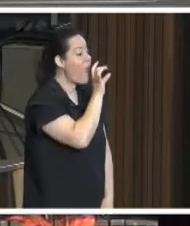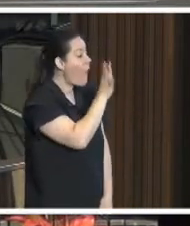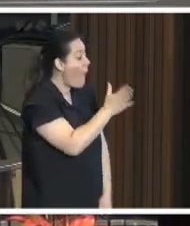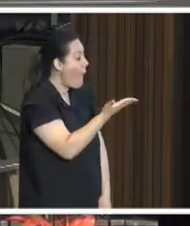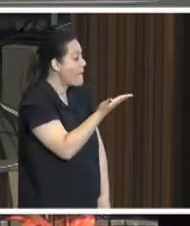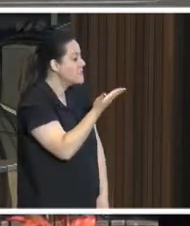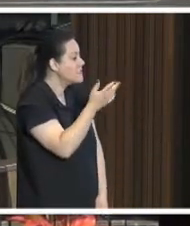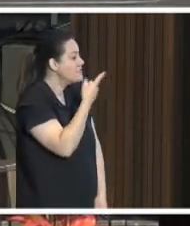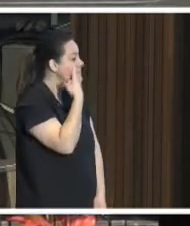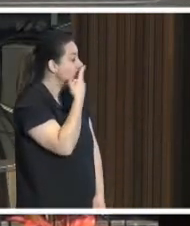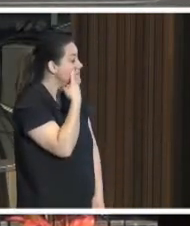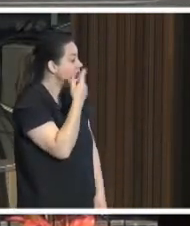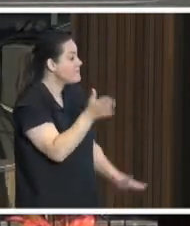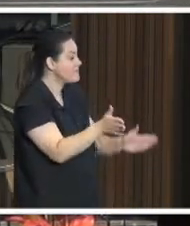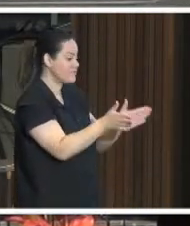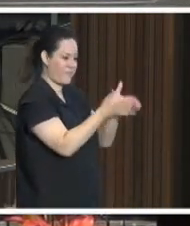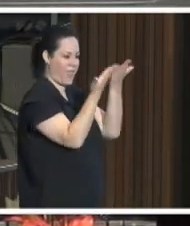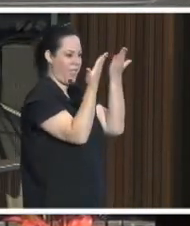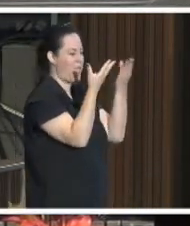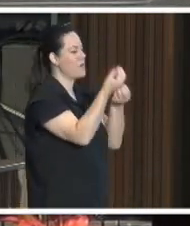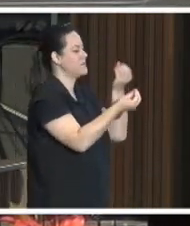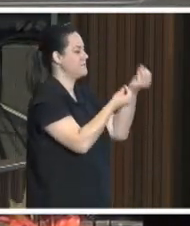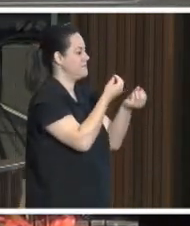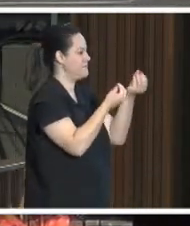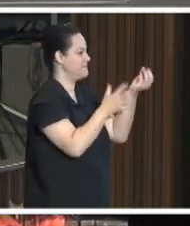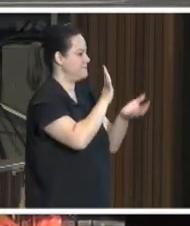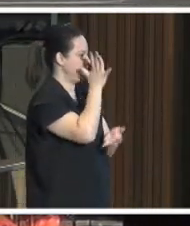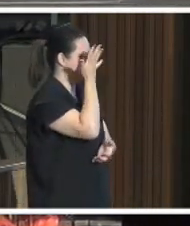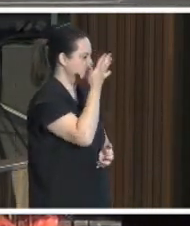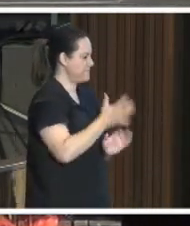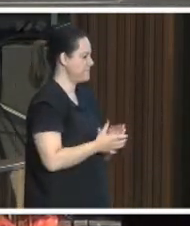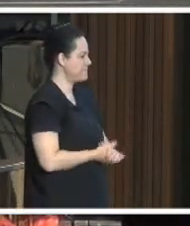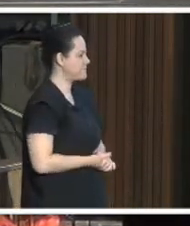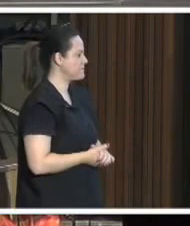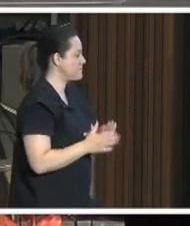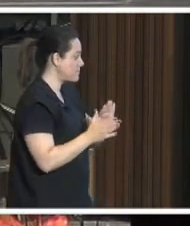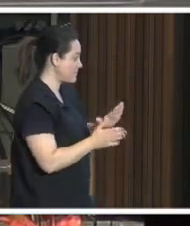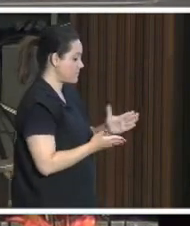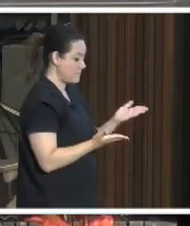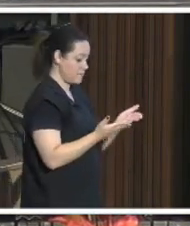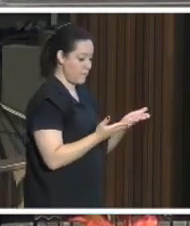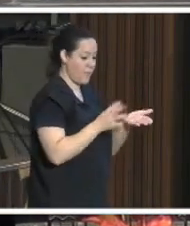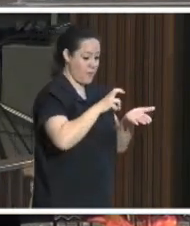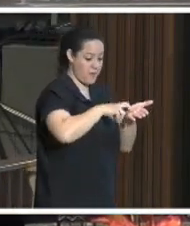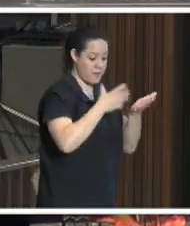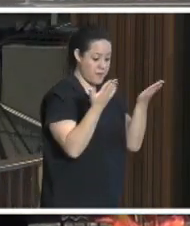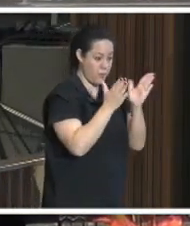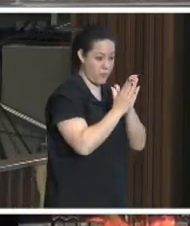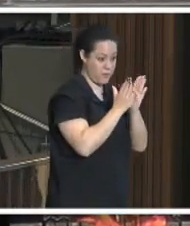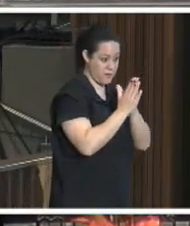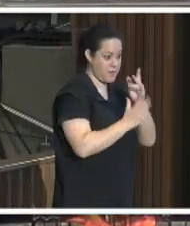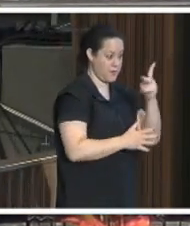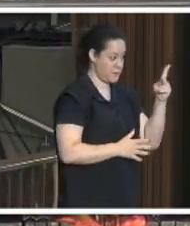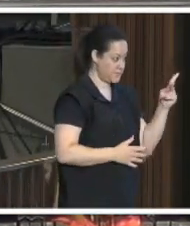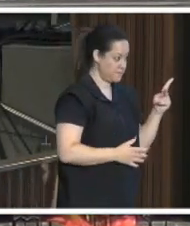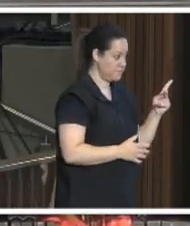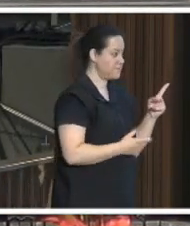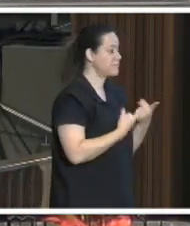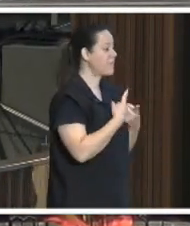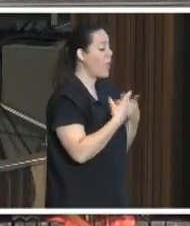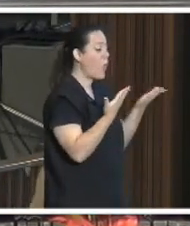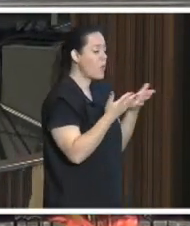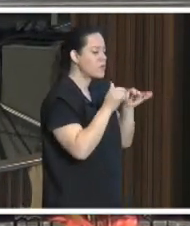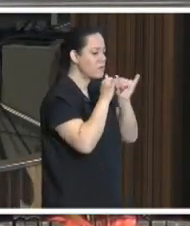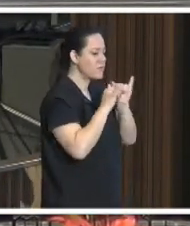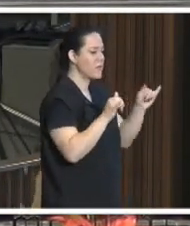assistir o milagre como vai ser feito. Nessa manhã eu queria orar com você, porque a mensagem de hoje